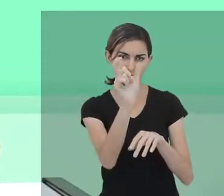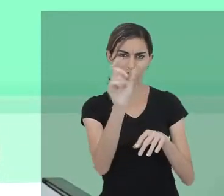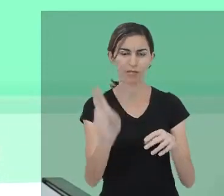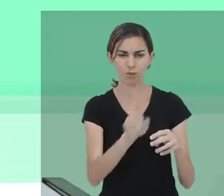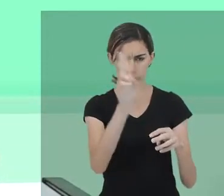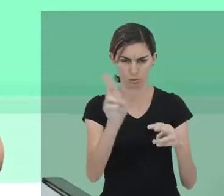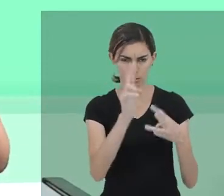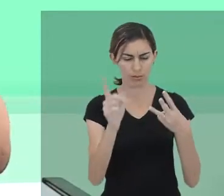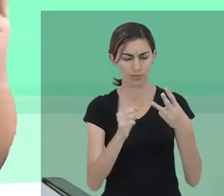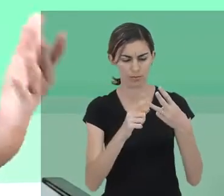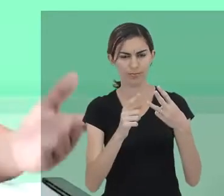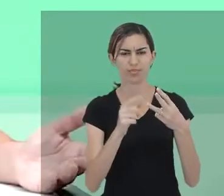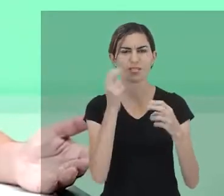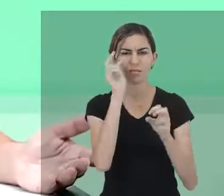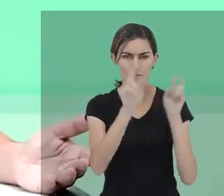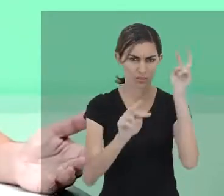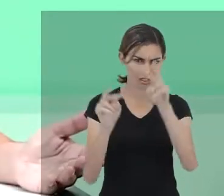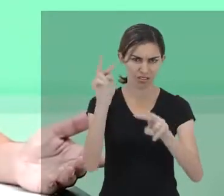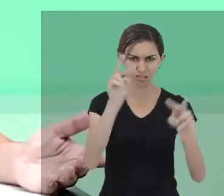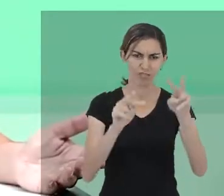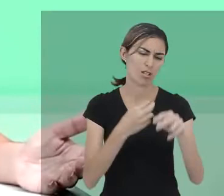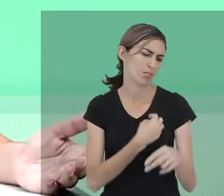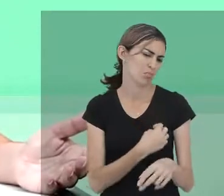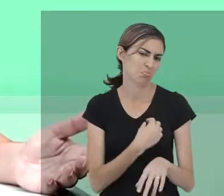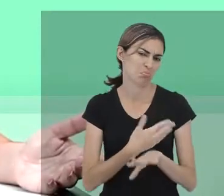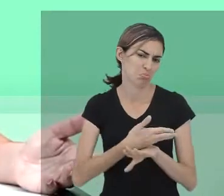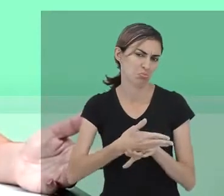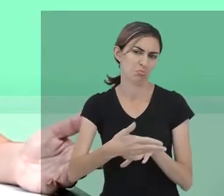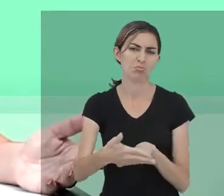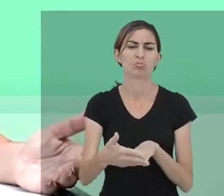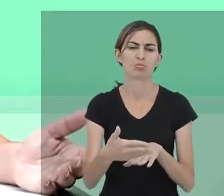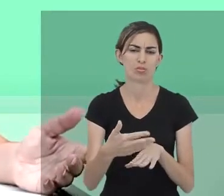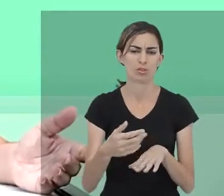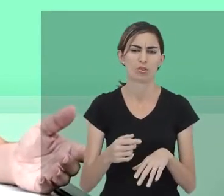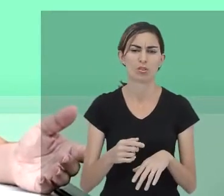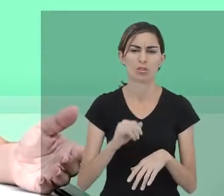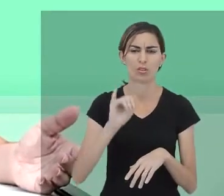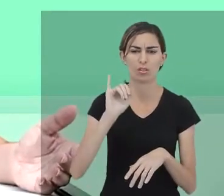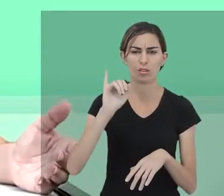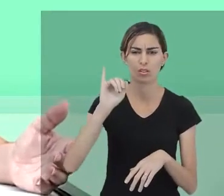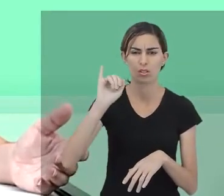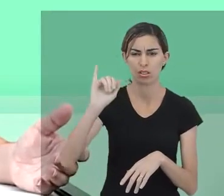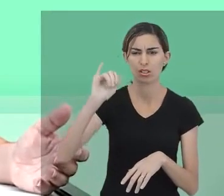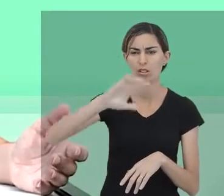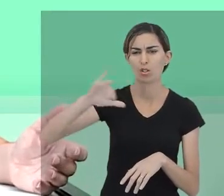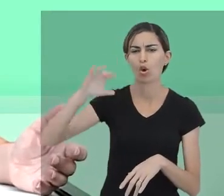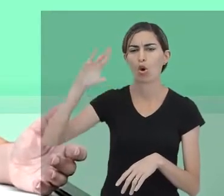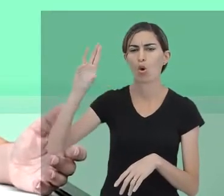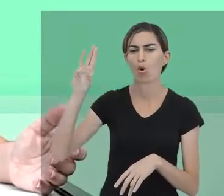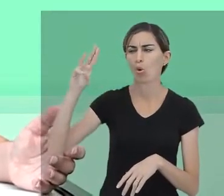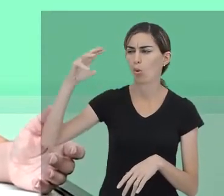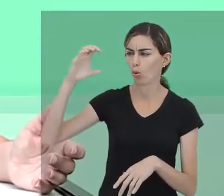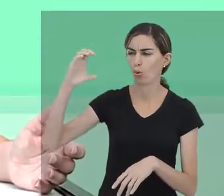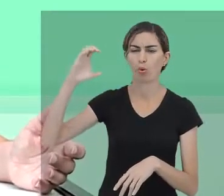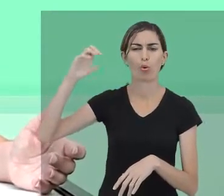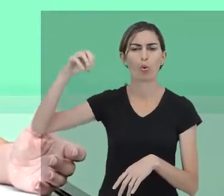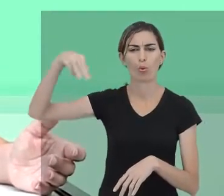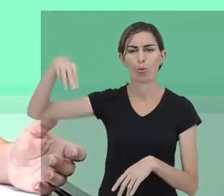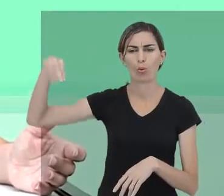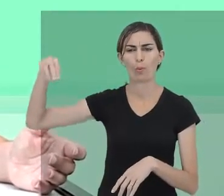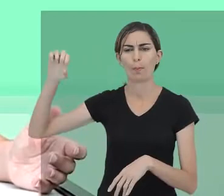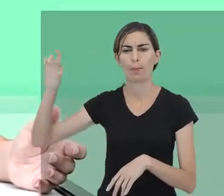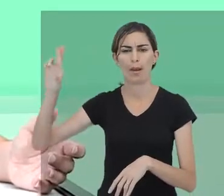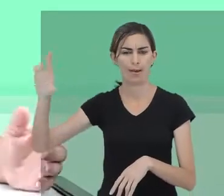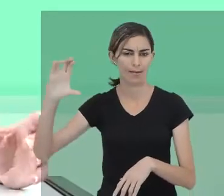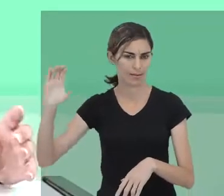ver, e isso a gente vê até na vida da gente normalmente, é o e-commerce. Né?